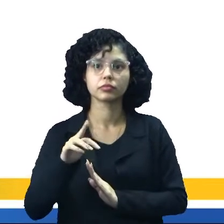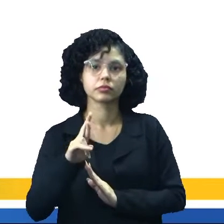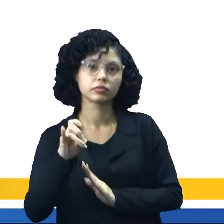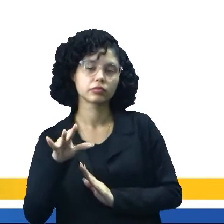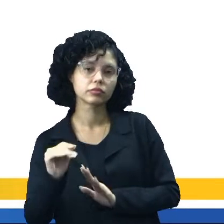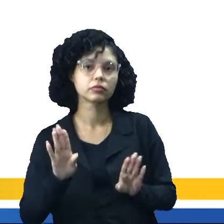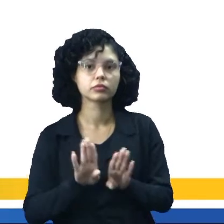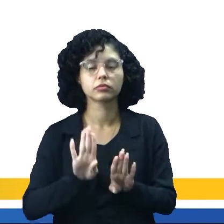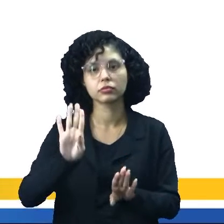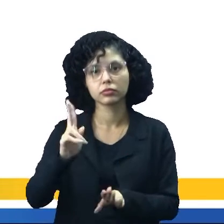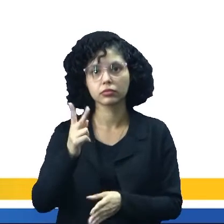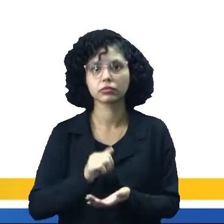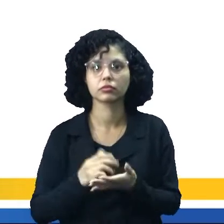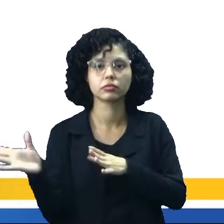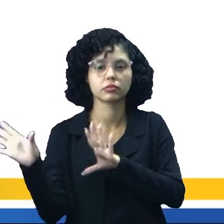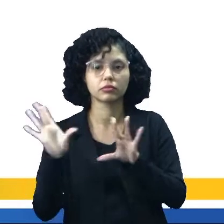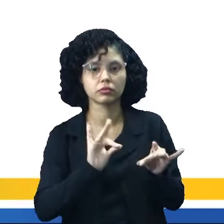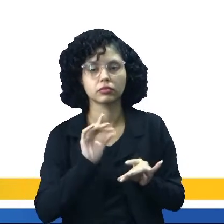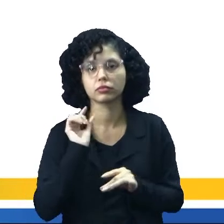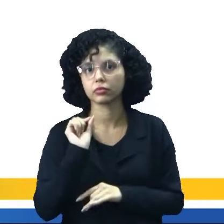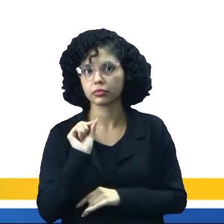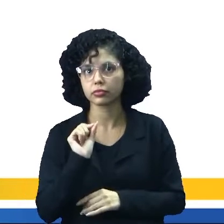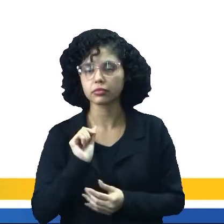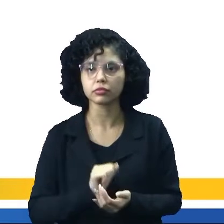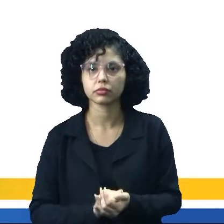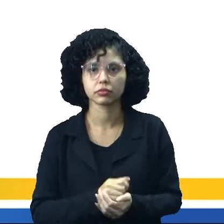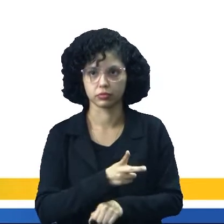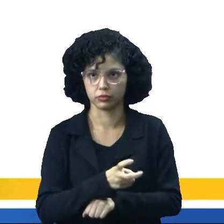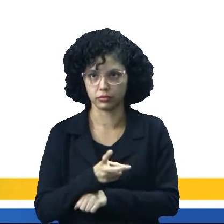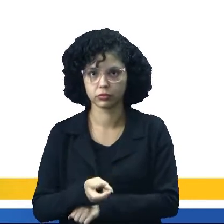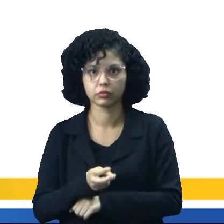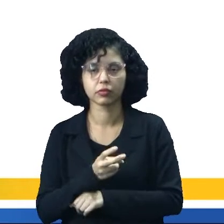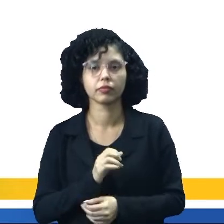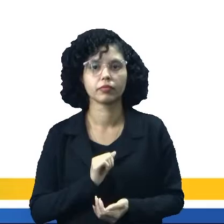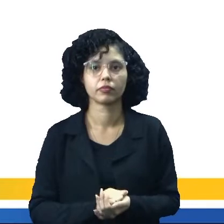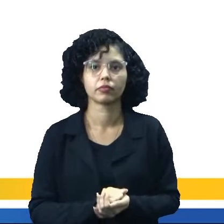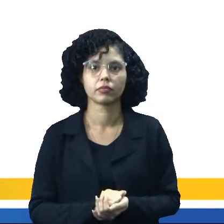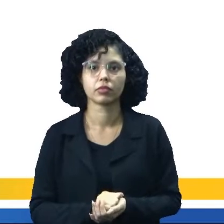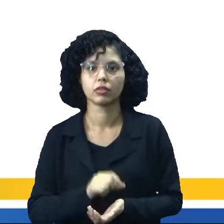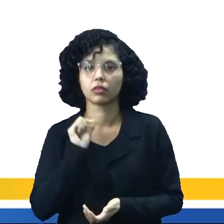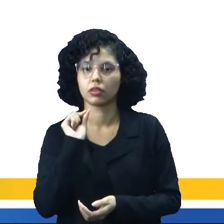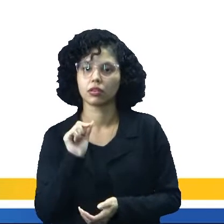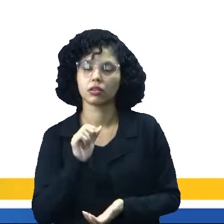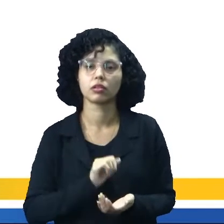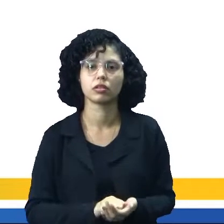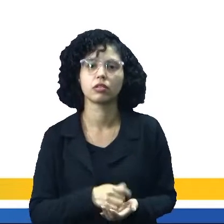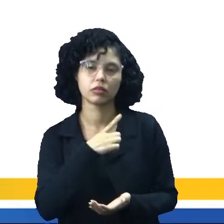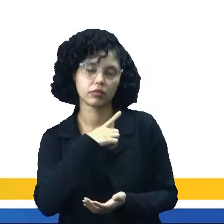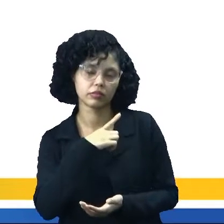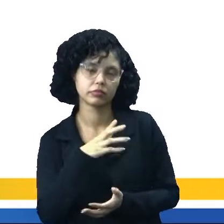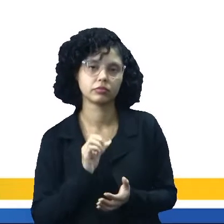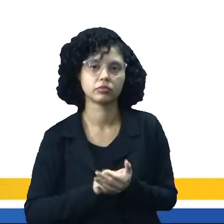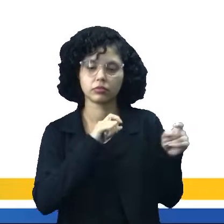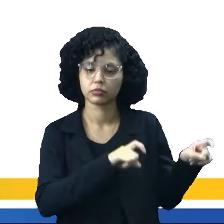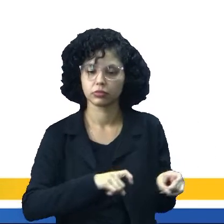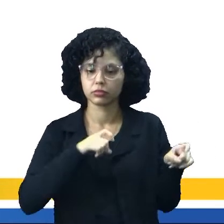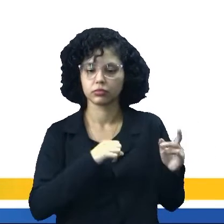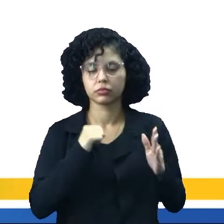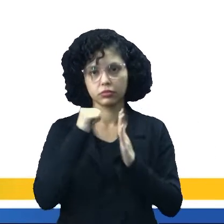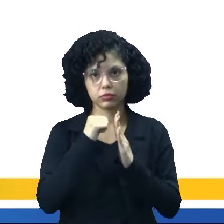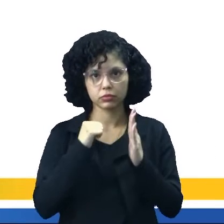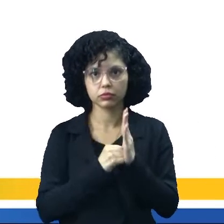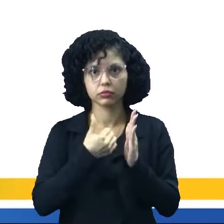Bahia, e eles vieram para quê? Para explorar o açúcar, que é a atividade mais rentável na colônia nos